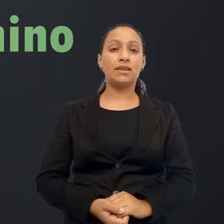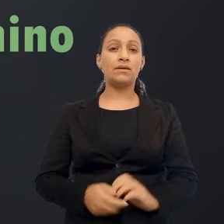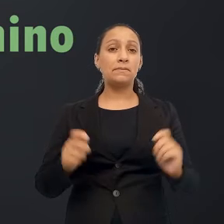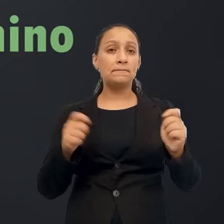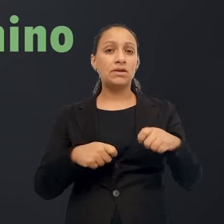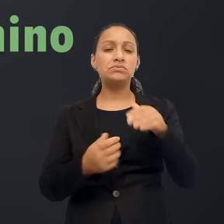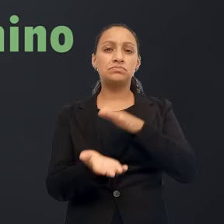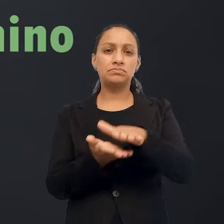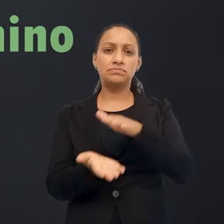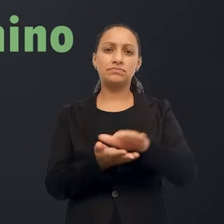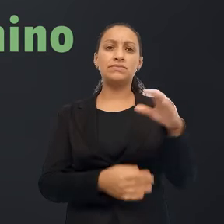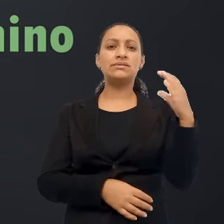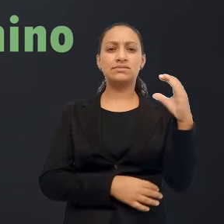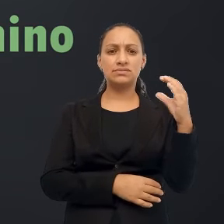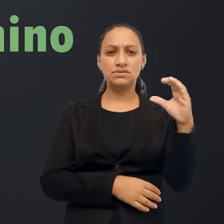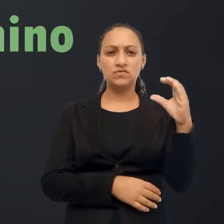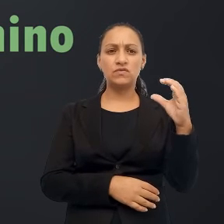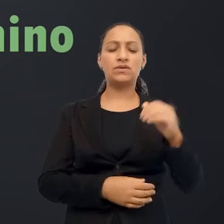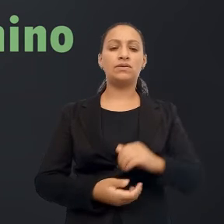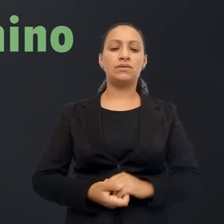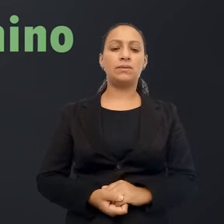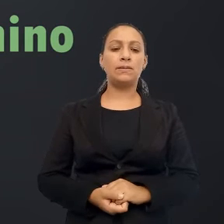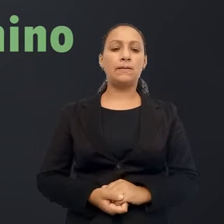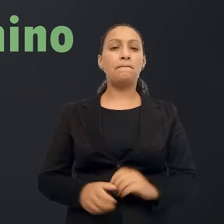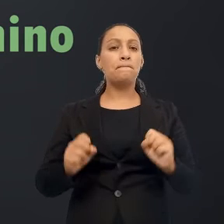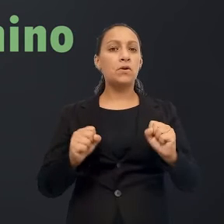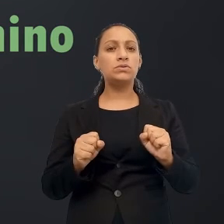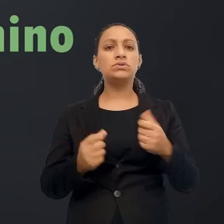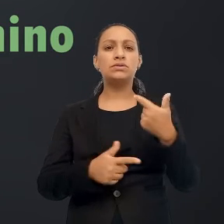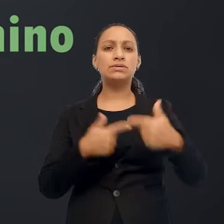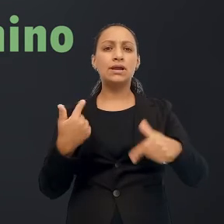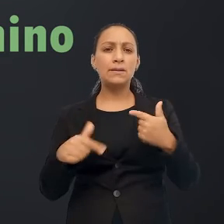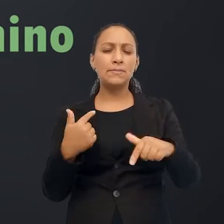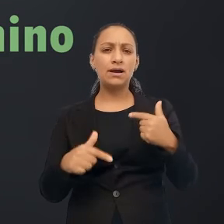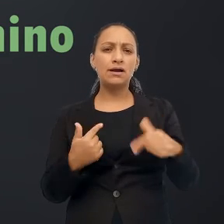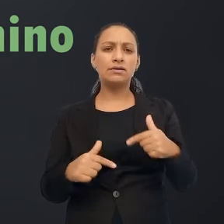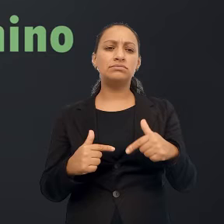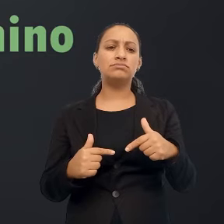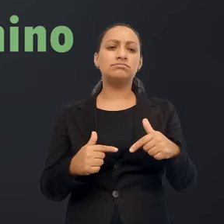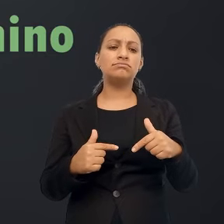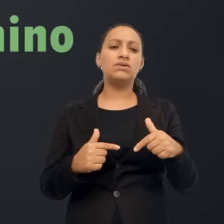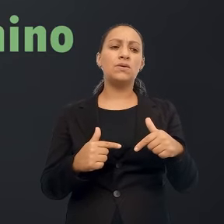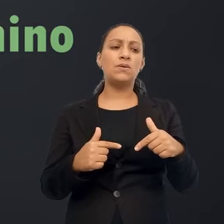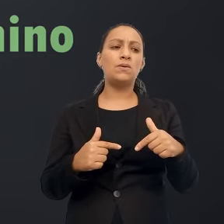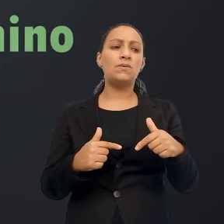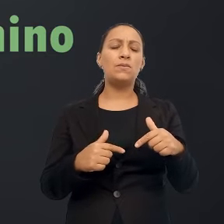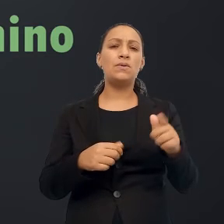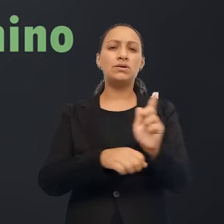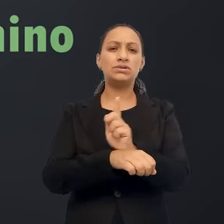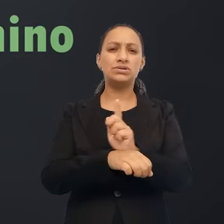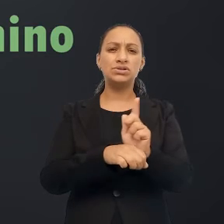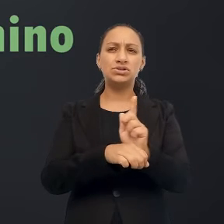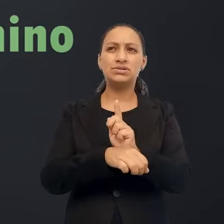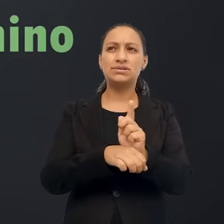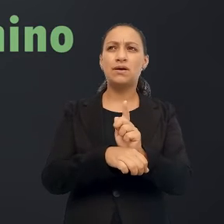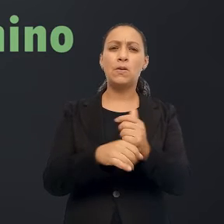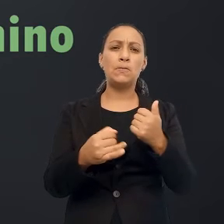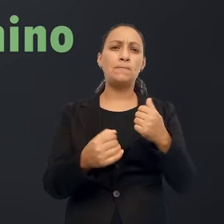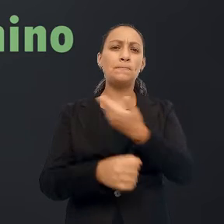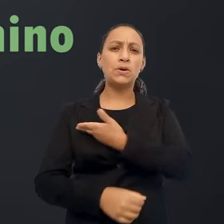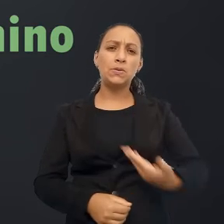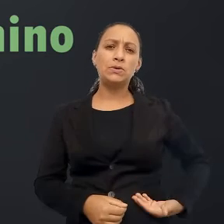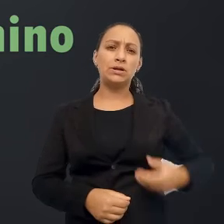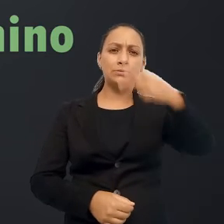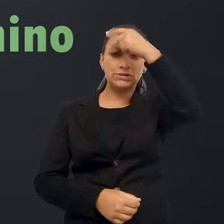produzir cientificamente sobre isso, pode trabalhar com a gestão pública, os municípios,